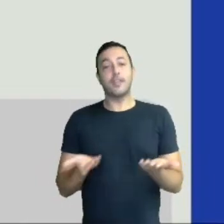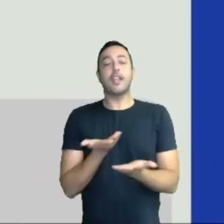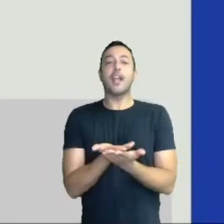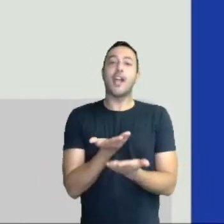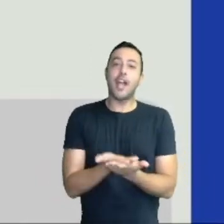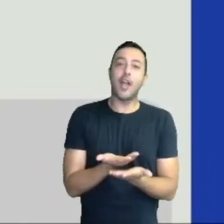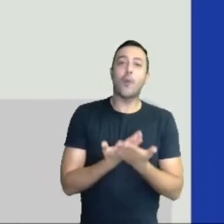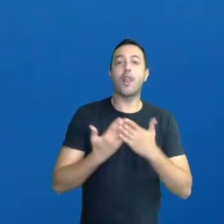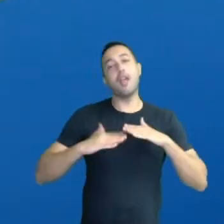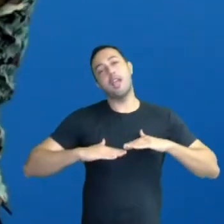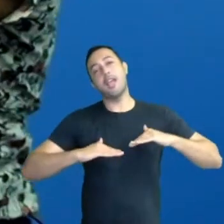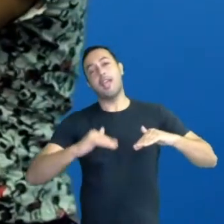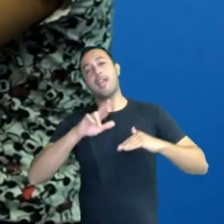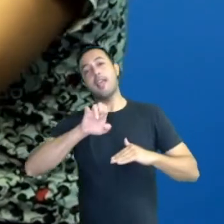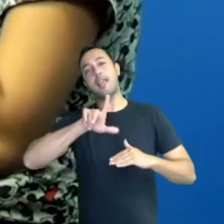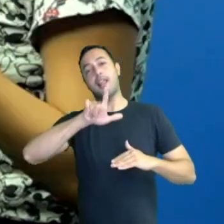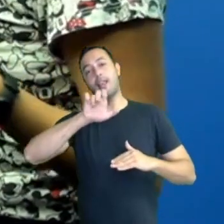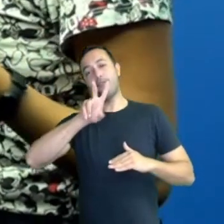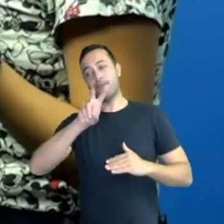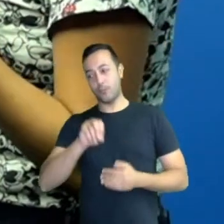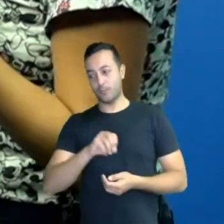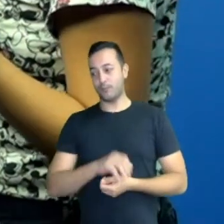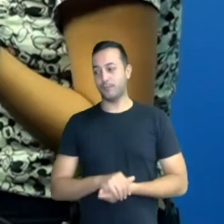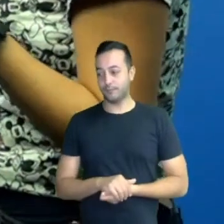de relevo que eu trouxe para vocês.